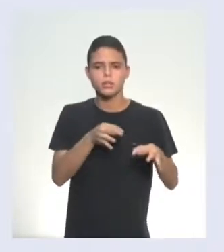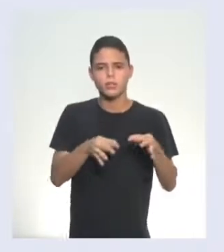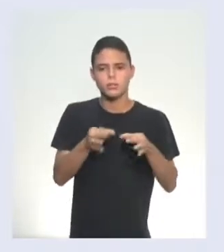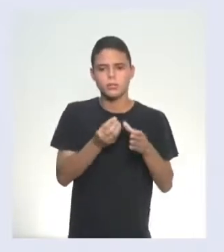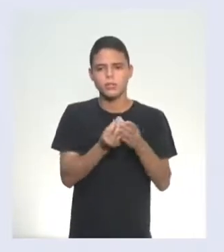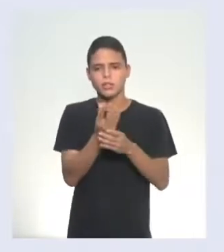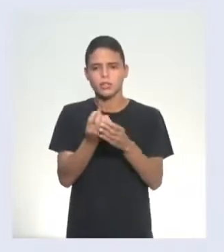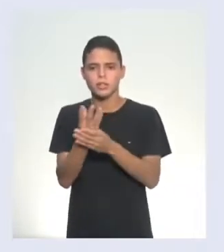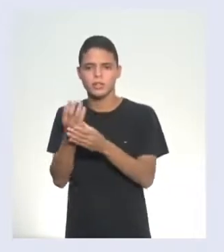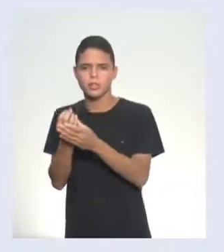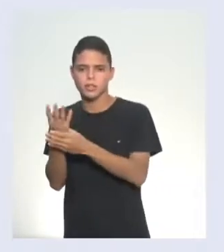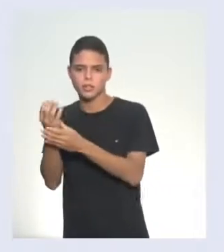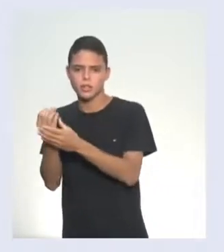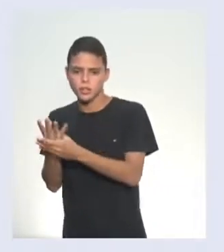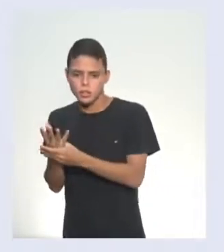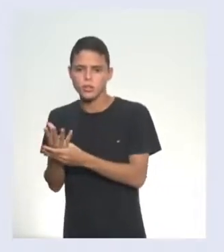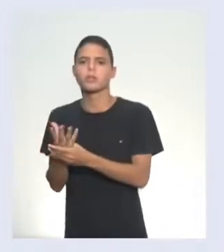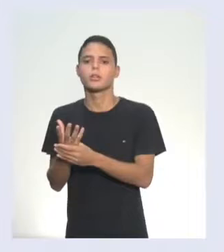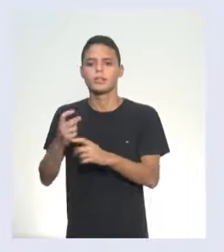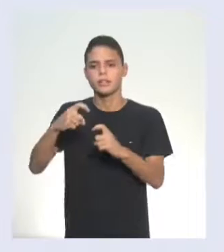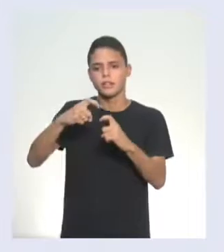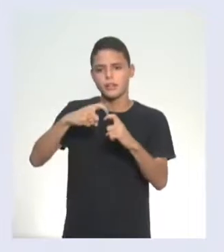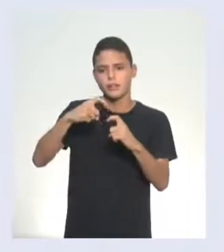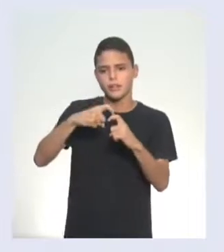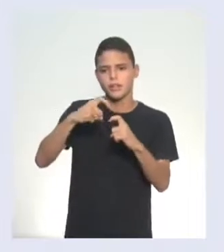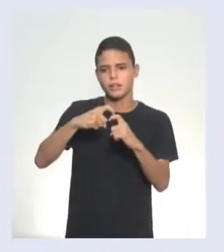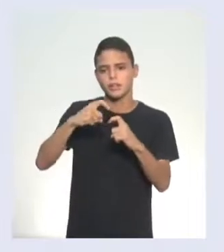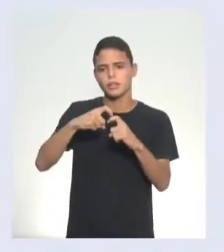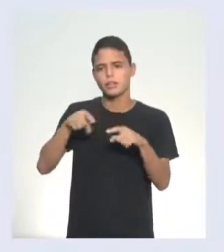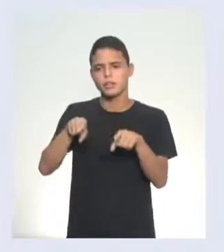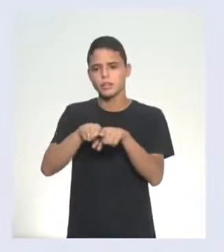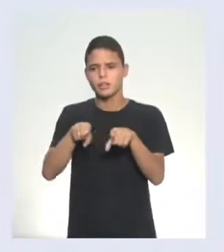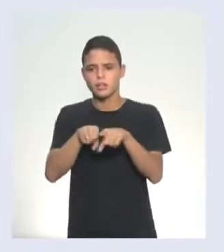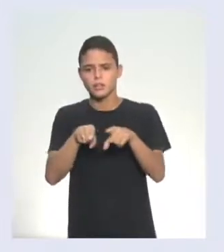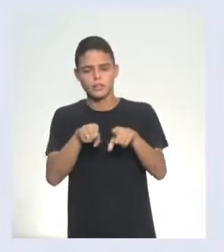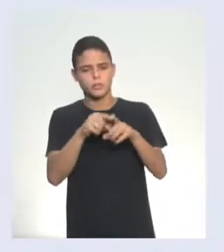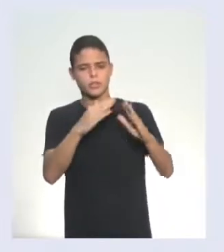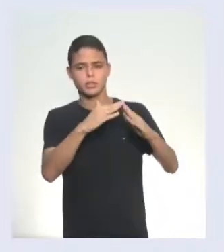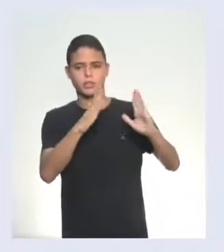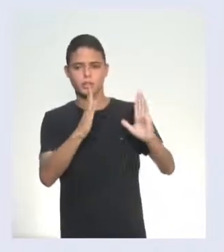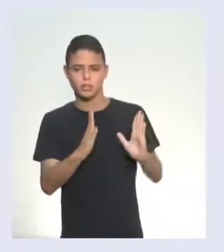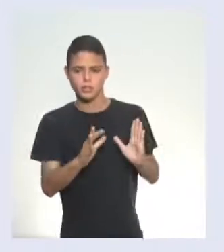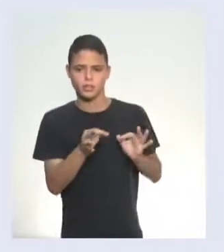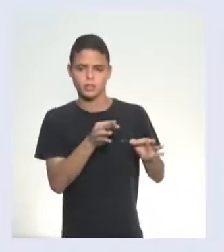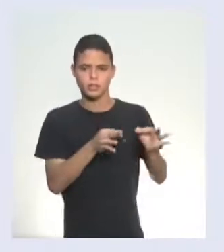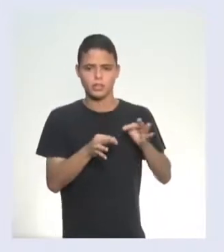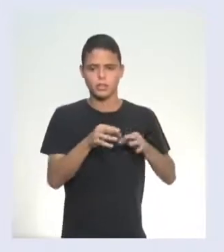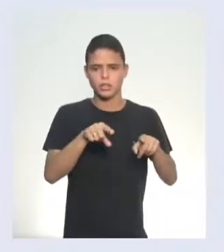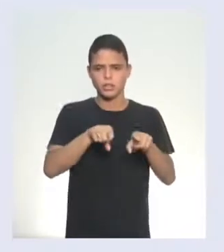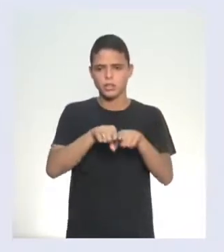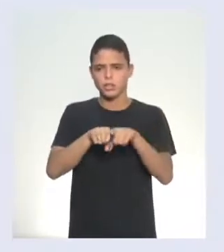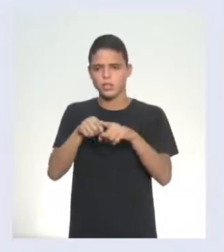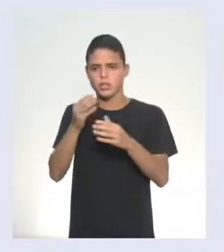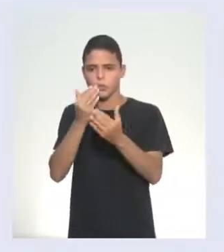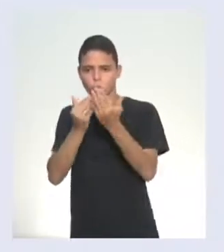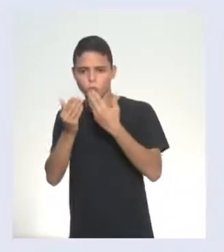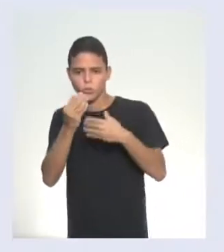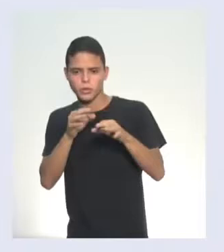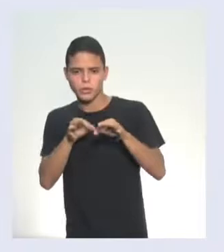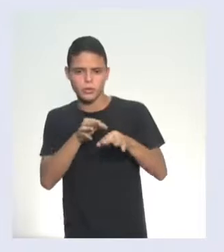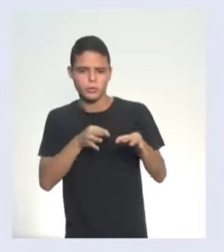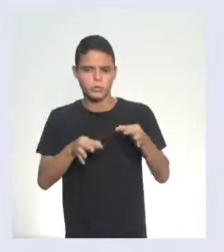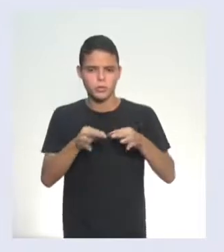que são feitas hoje na área da saúde, na área da arquitetura, alimentos,